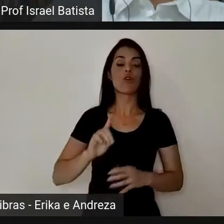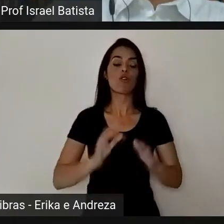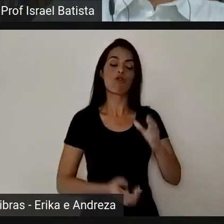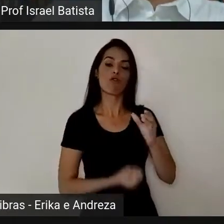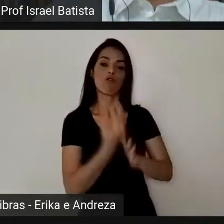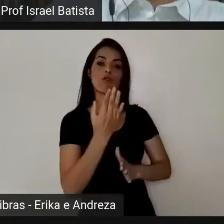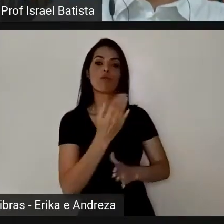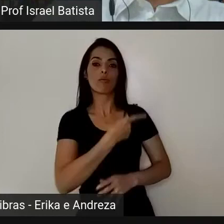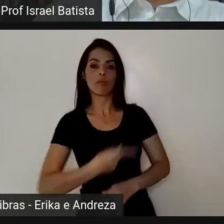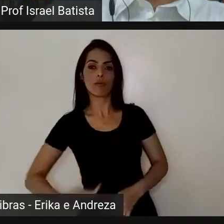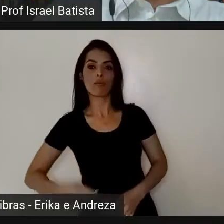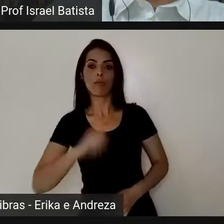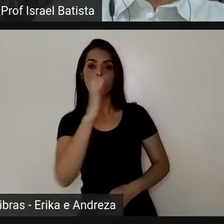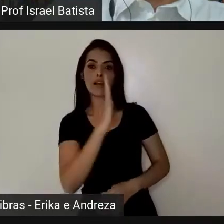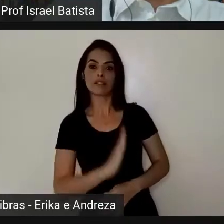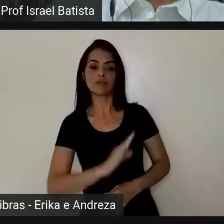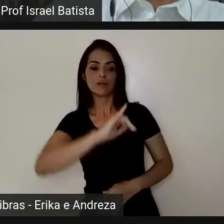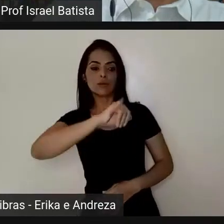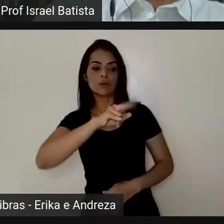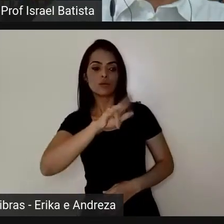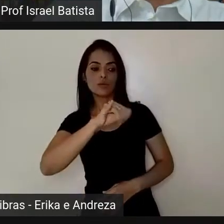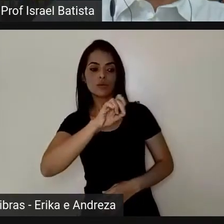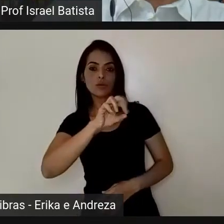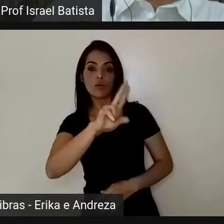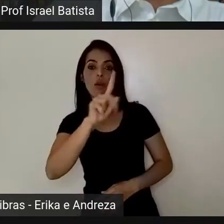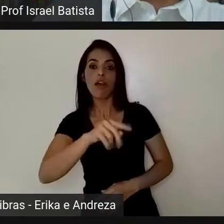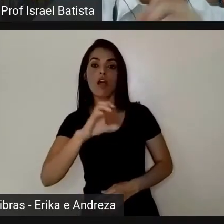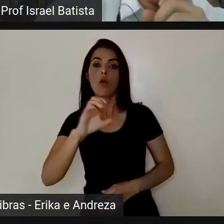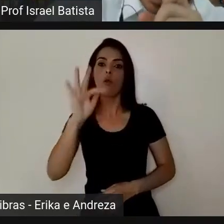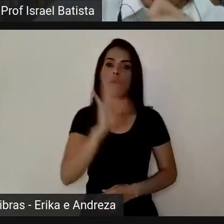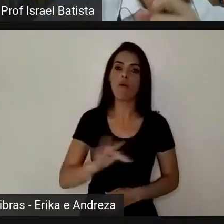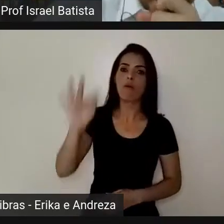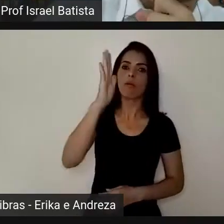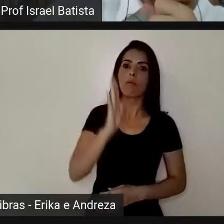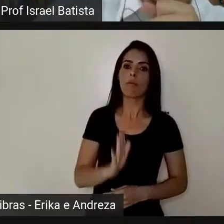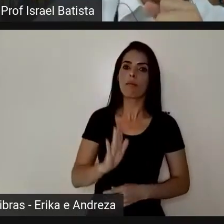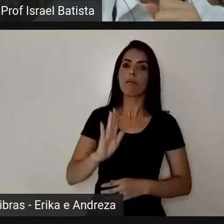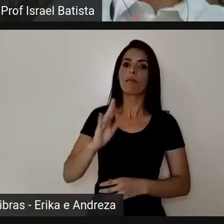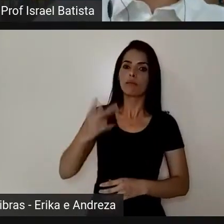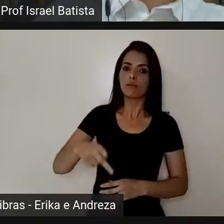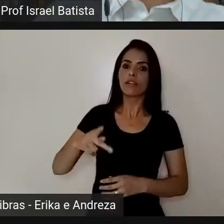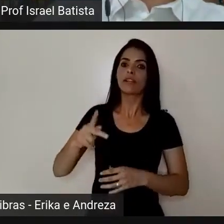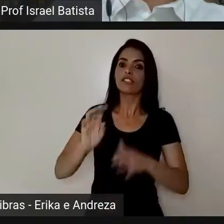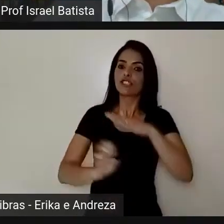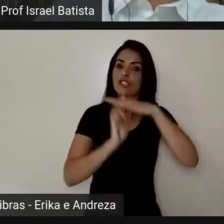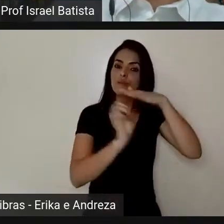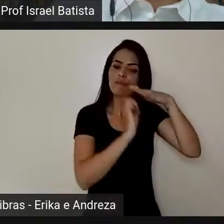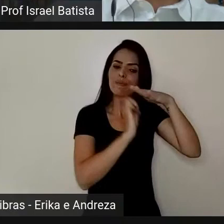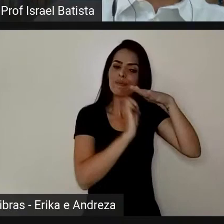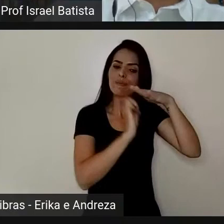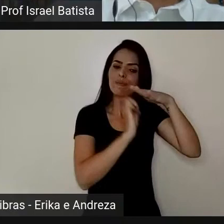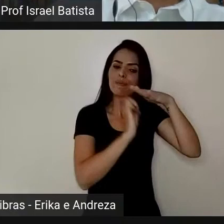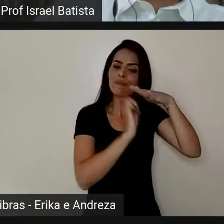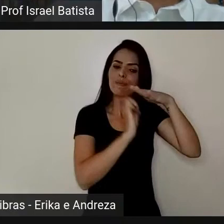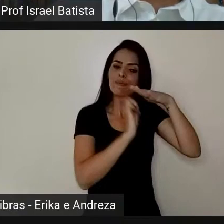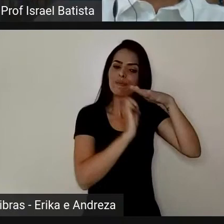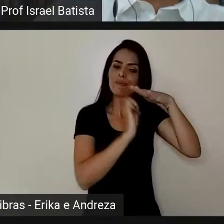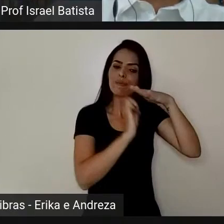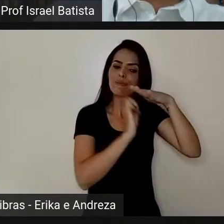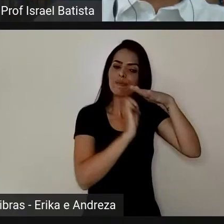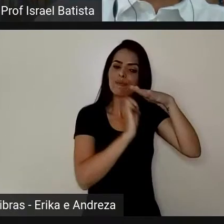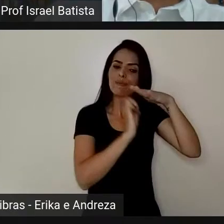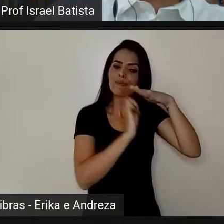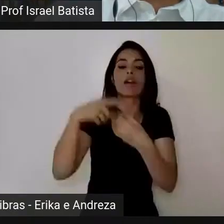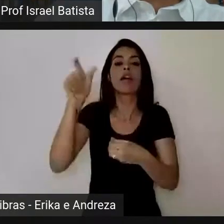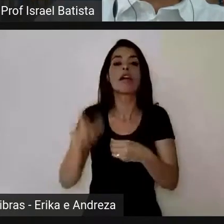Brasil Júniors, que é uma confederação brasileira de empresas júniores. É formado em administração pela Universidade